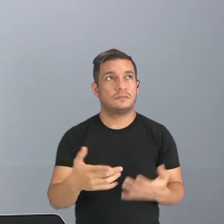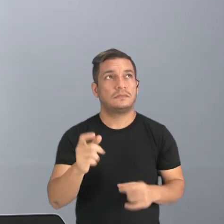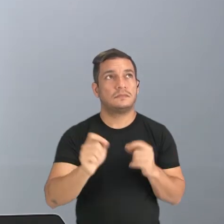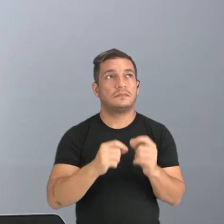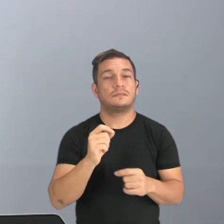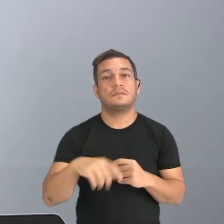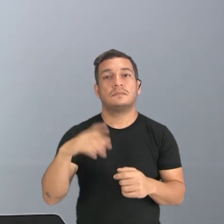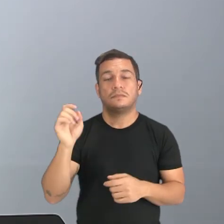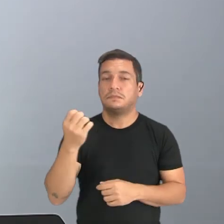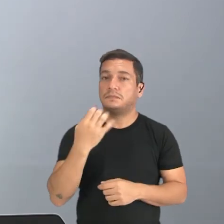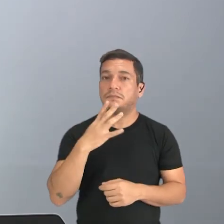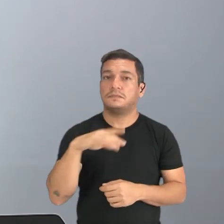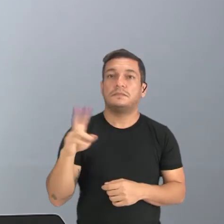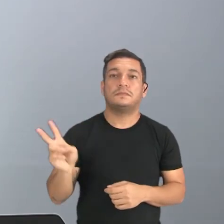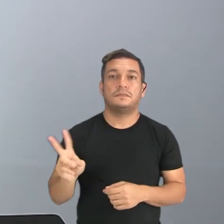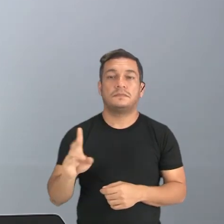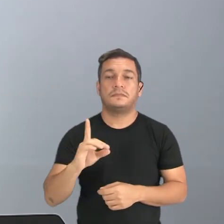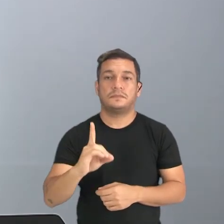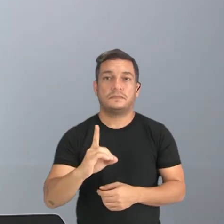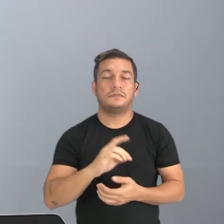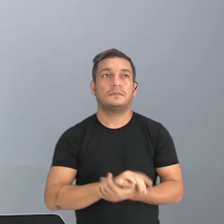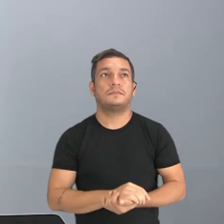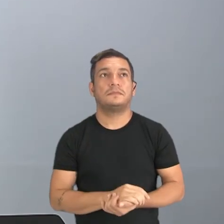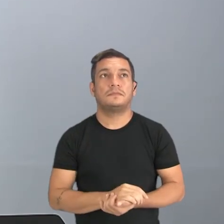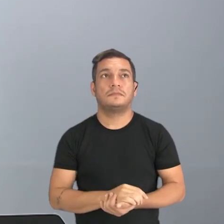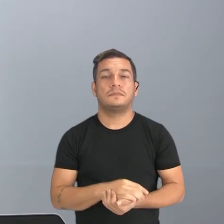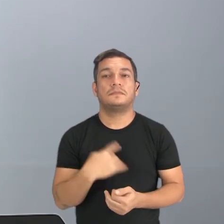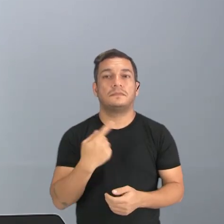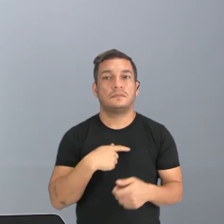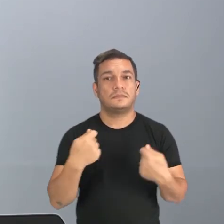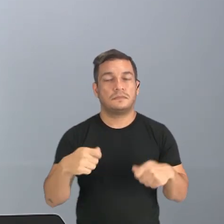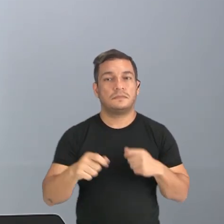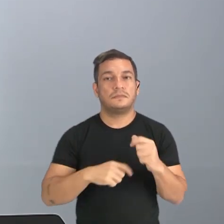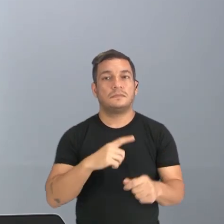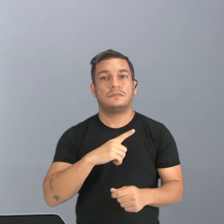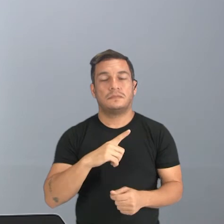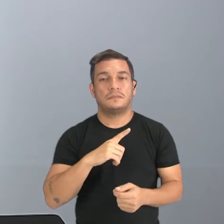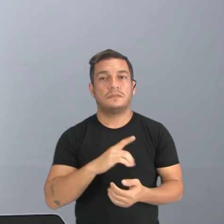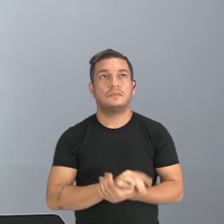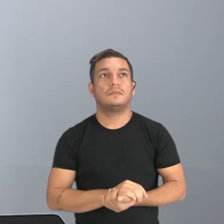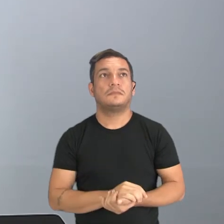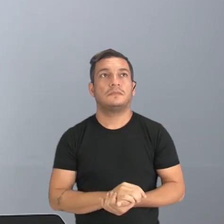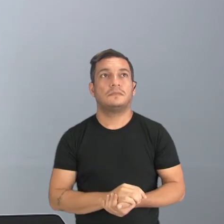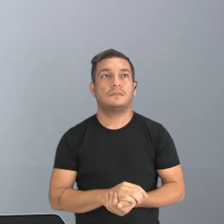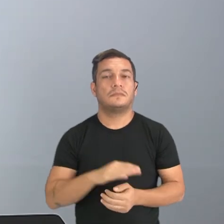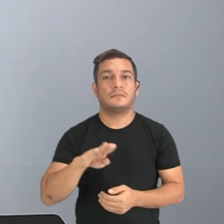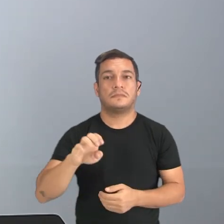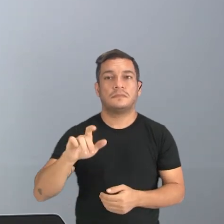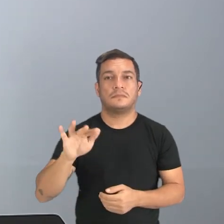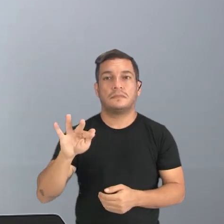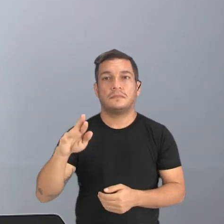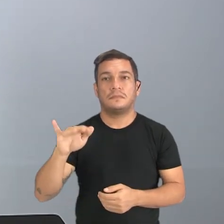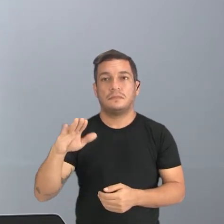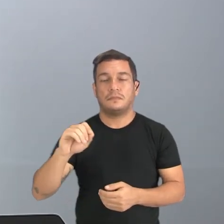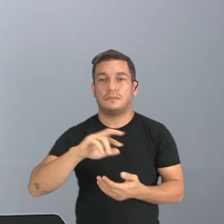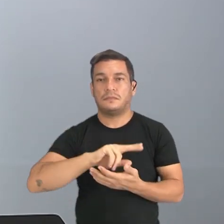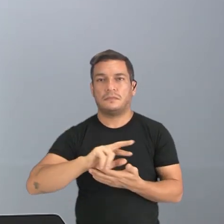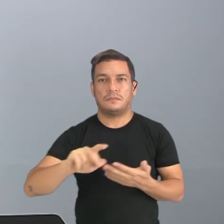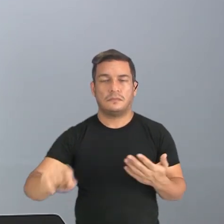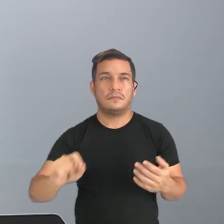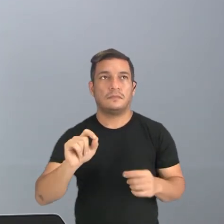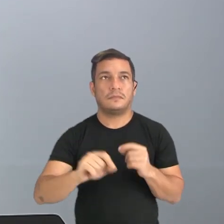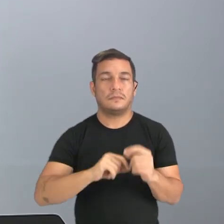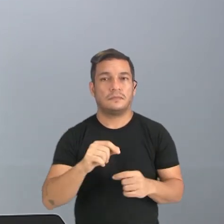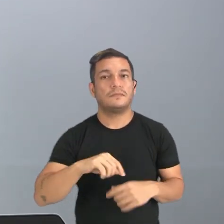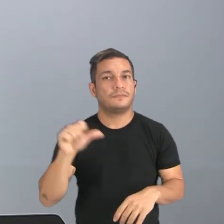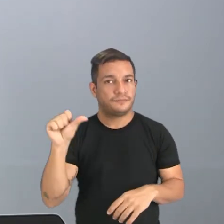benefícios é a vitamina D, que nós precisamos ter. E os malefícios são muitos e bem